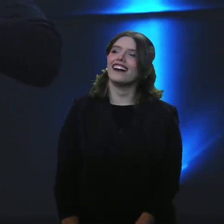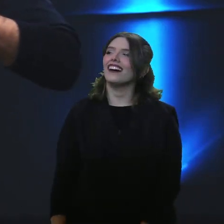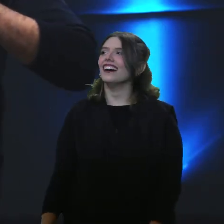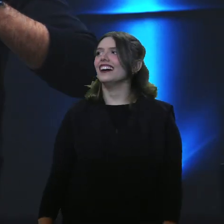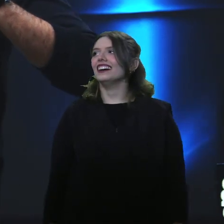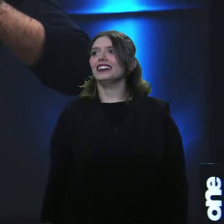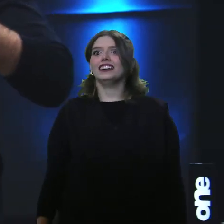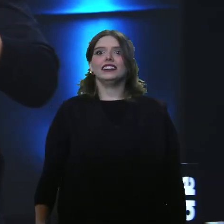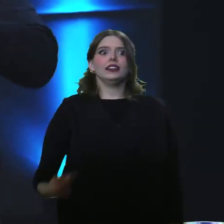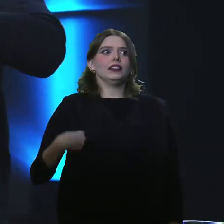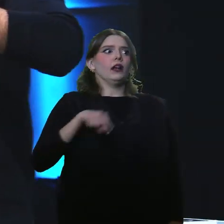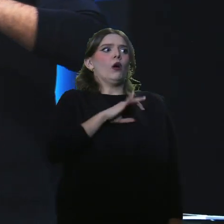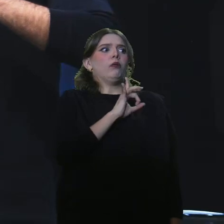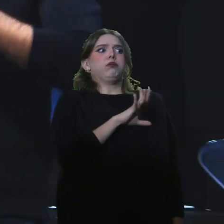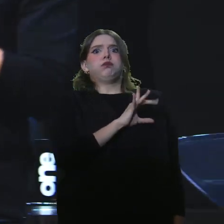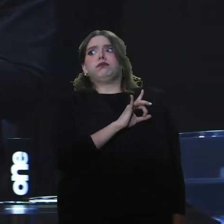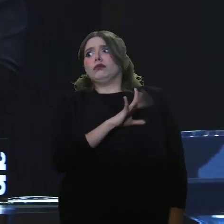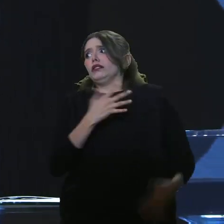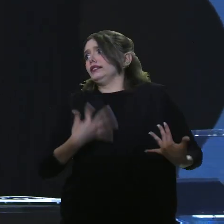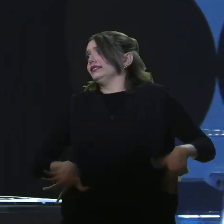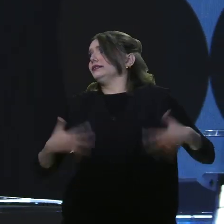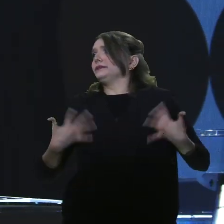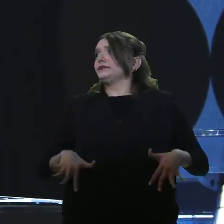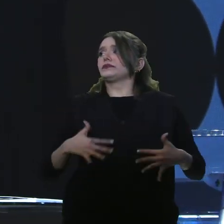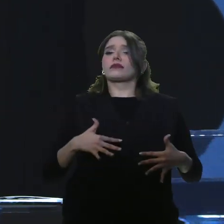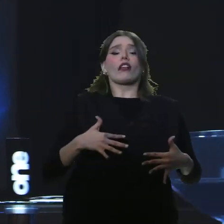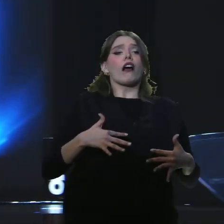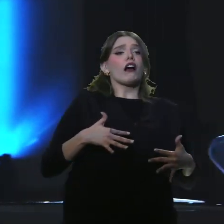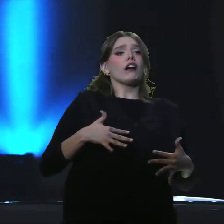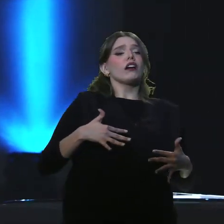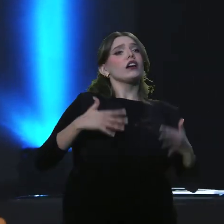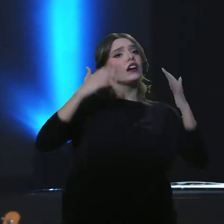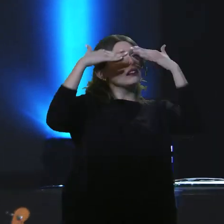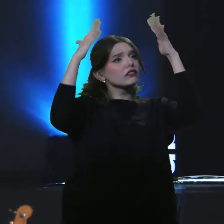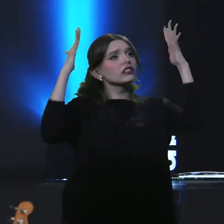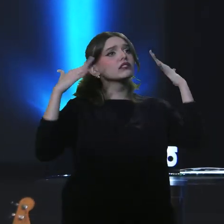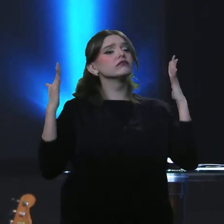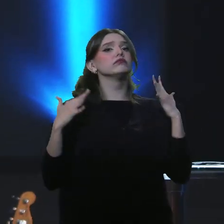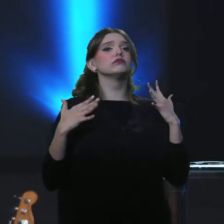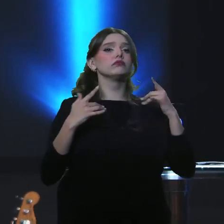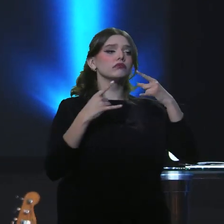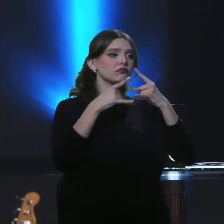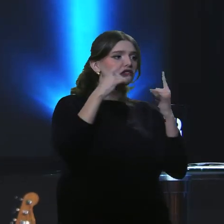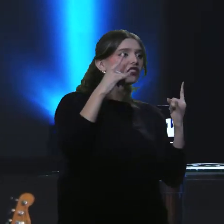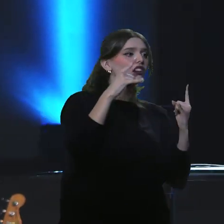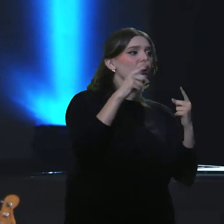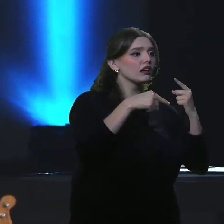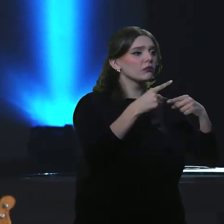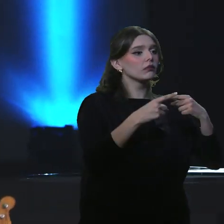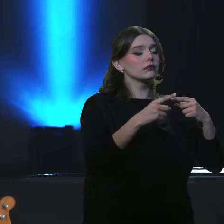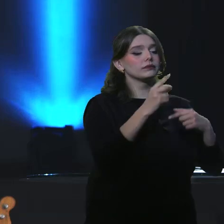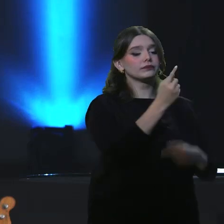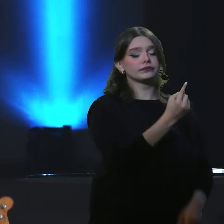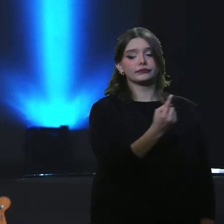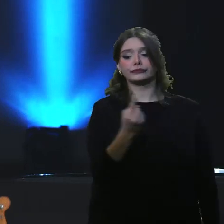Aquele desespero dentro e tal, não sei o quê. Aí ele voltou, sentou, deitou de volta, assim, vai. Volta, passa a mãozinha aqui e me dá o